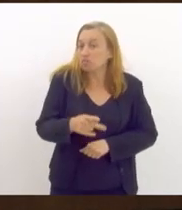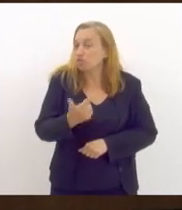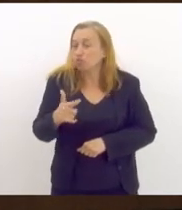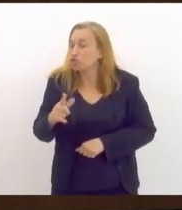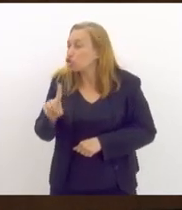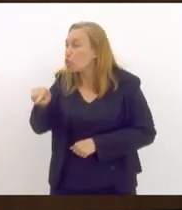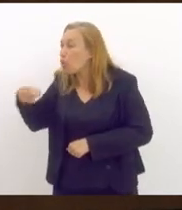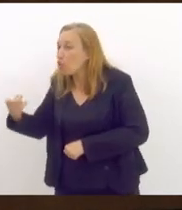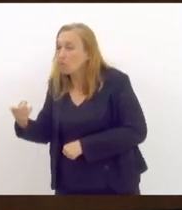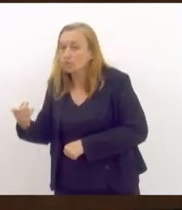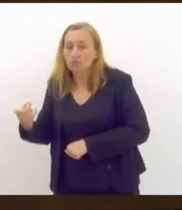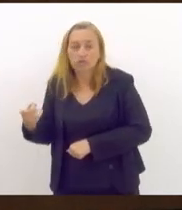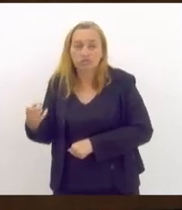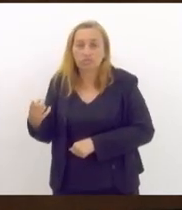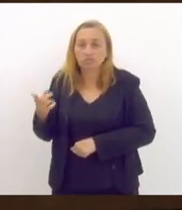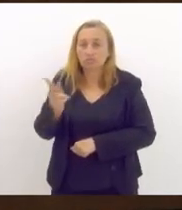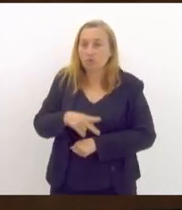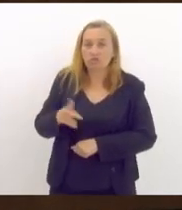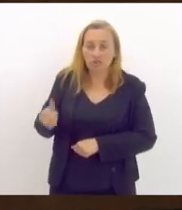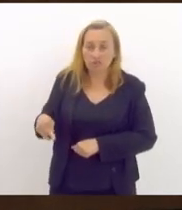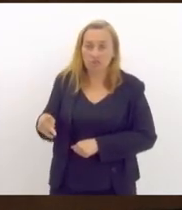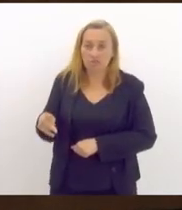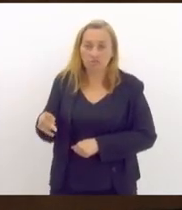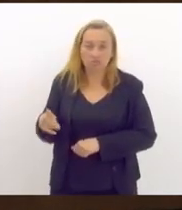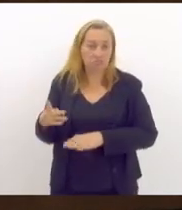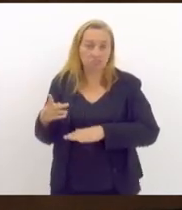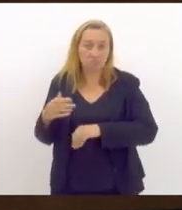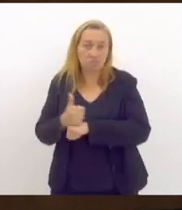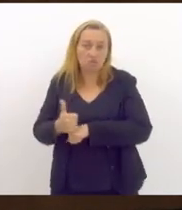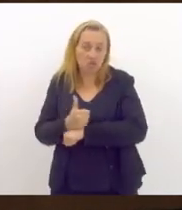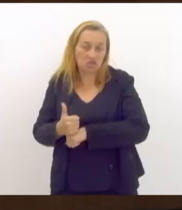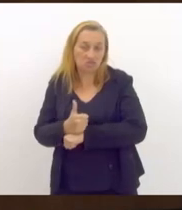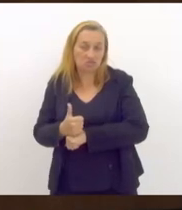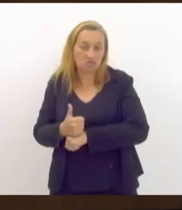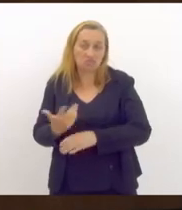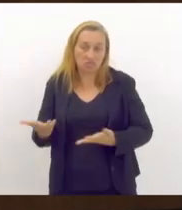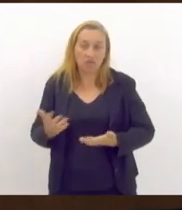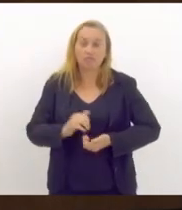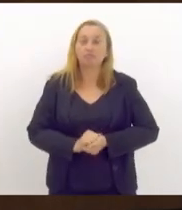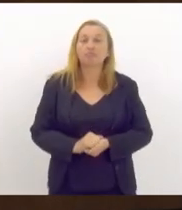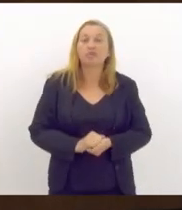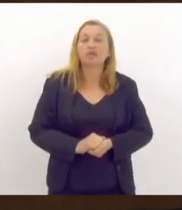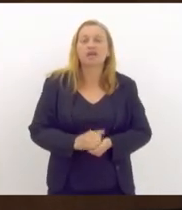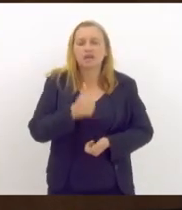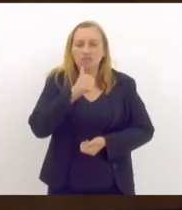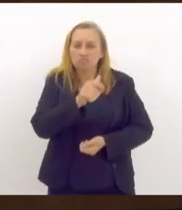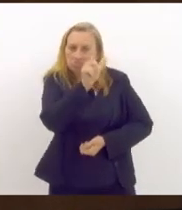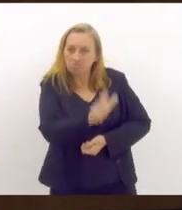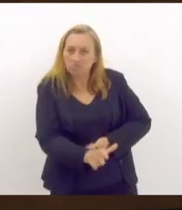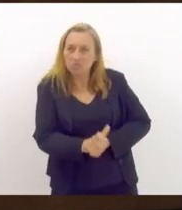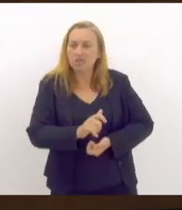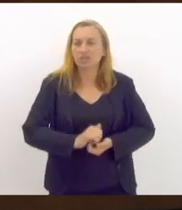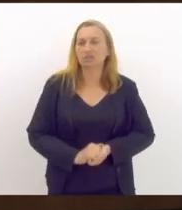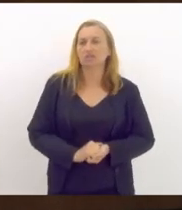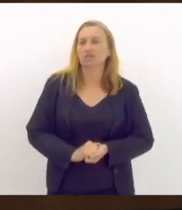outra profissão seria diplomada e essa moça